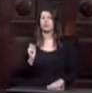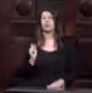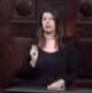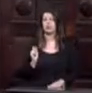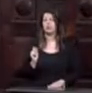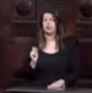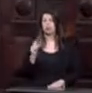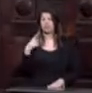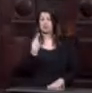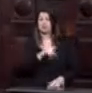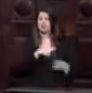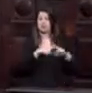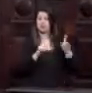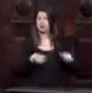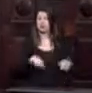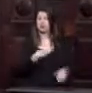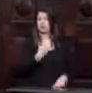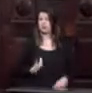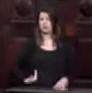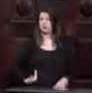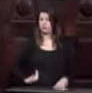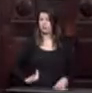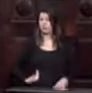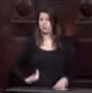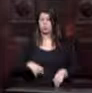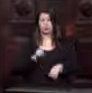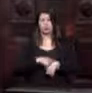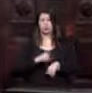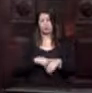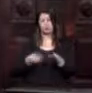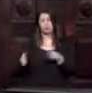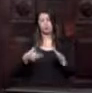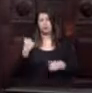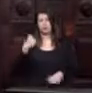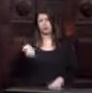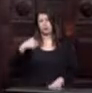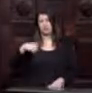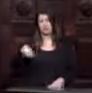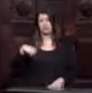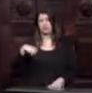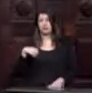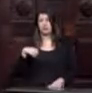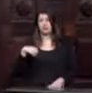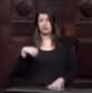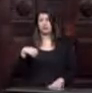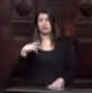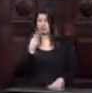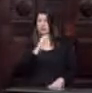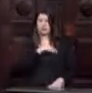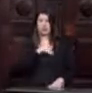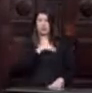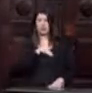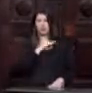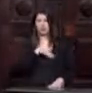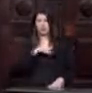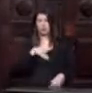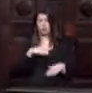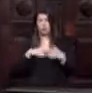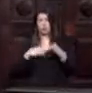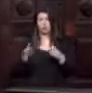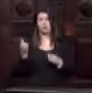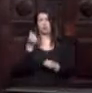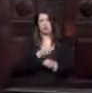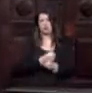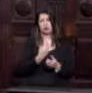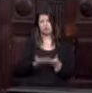ao servidor público, no momento de avaliação do seu salário, a reposição das